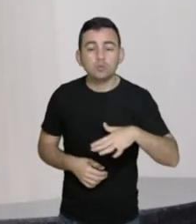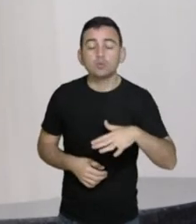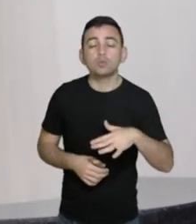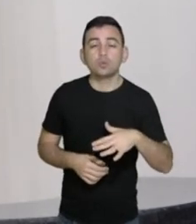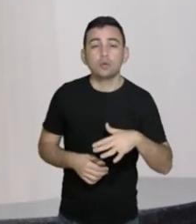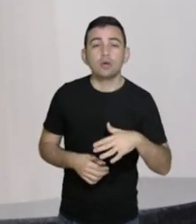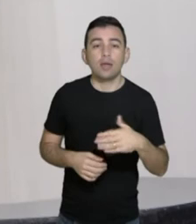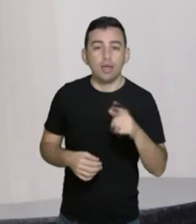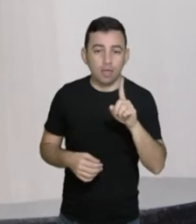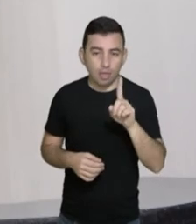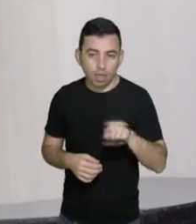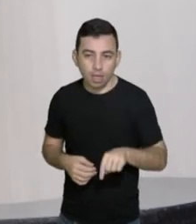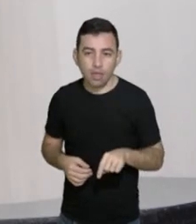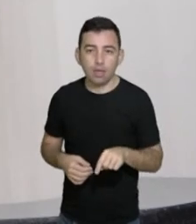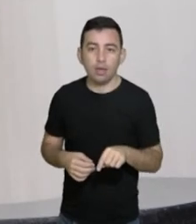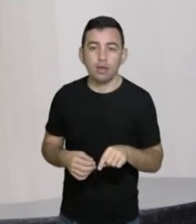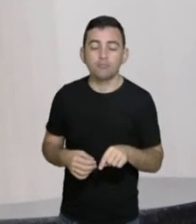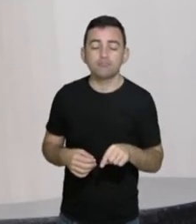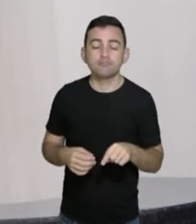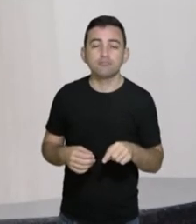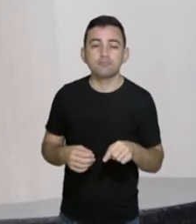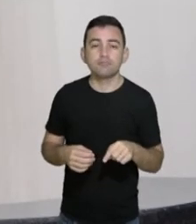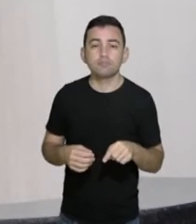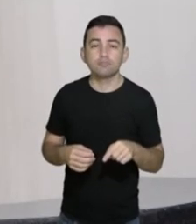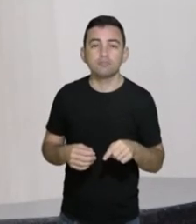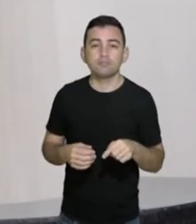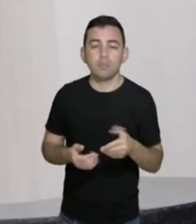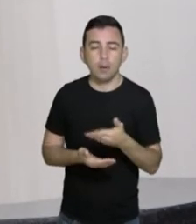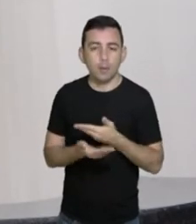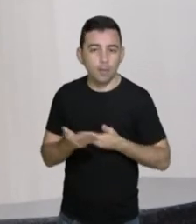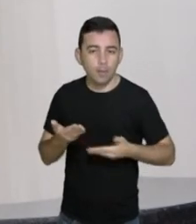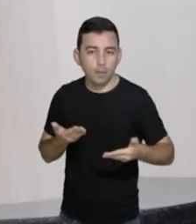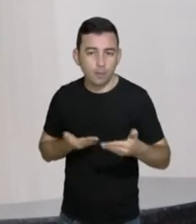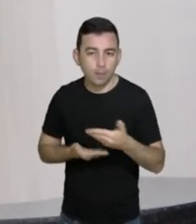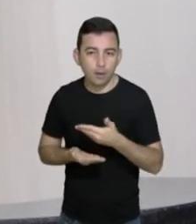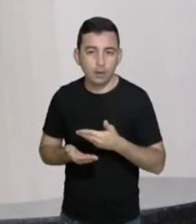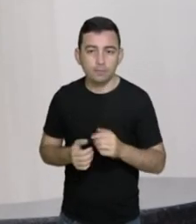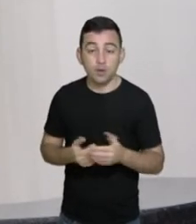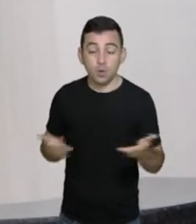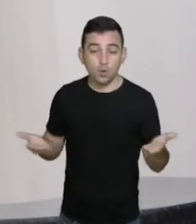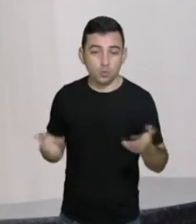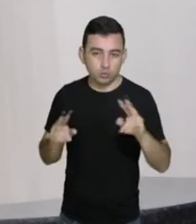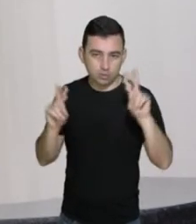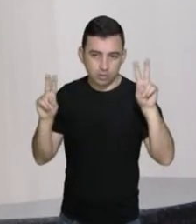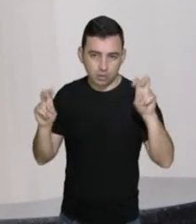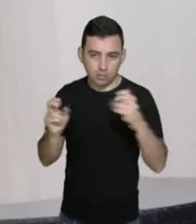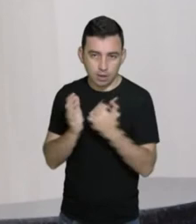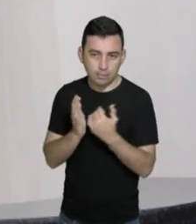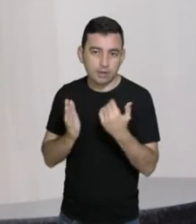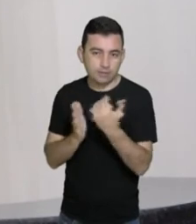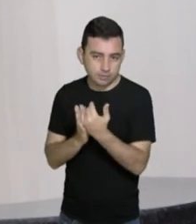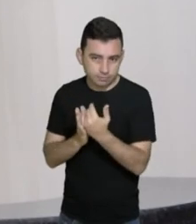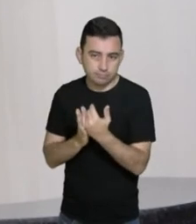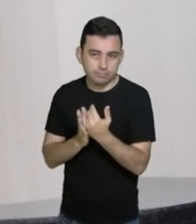dia 2 conosco. O tema, senhor presidente, que de fato me traz aqui, além de fazer essa menção,